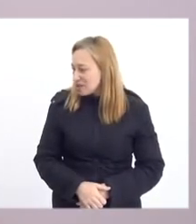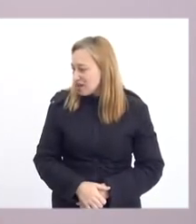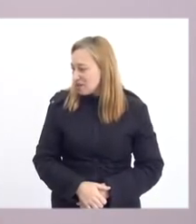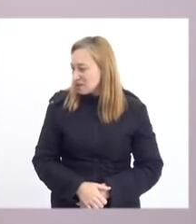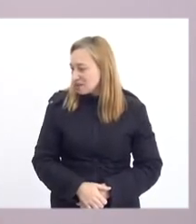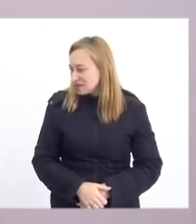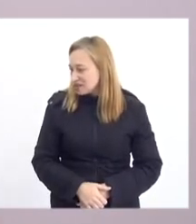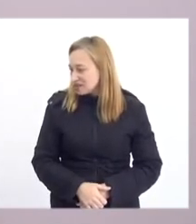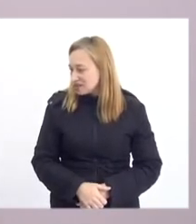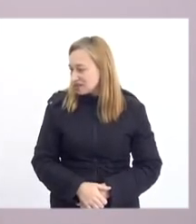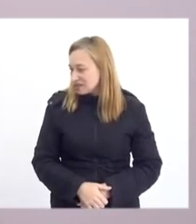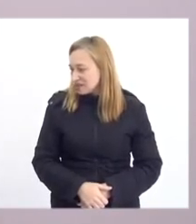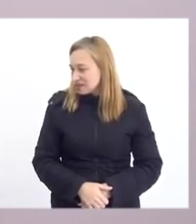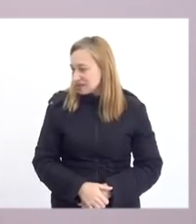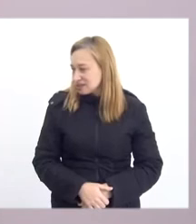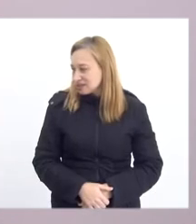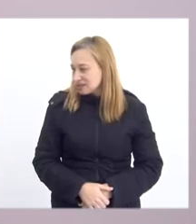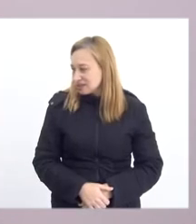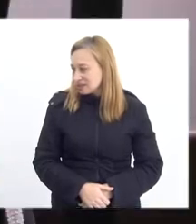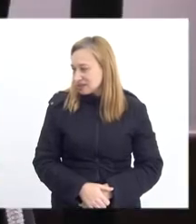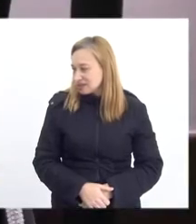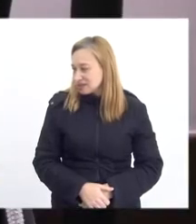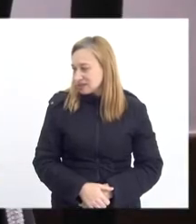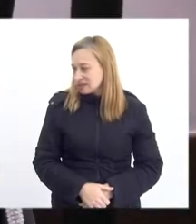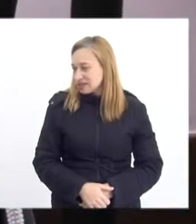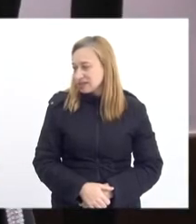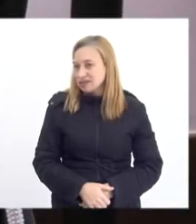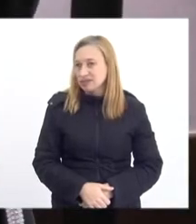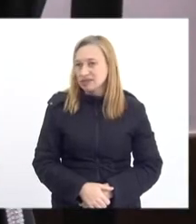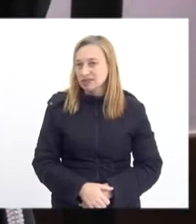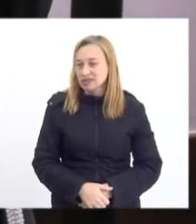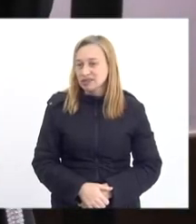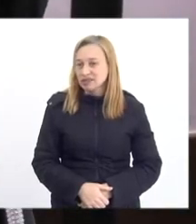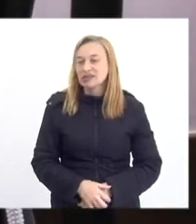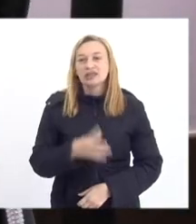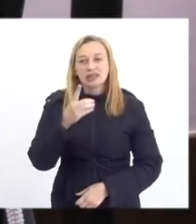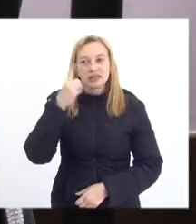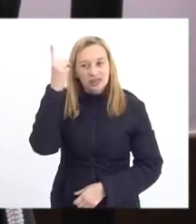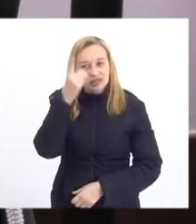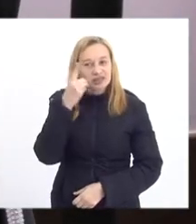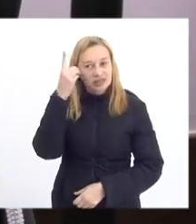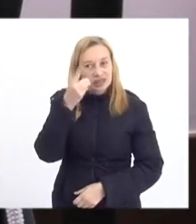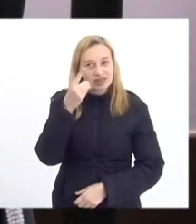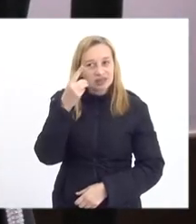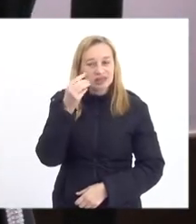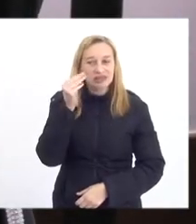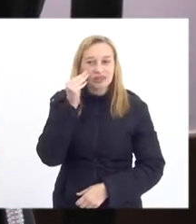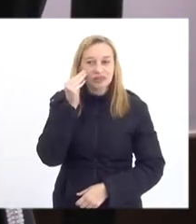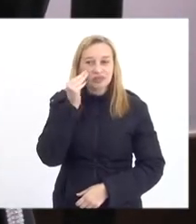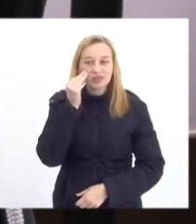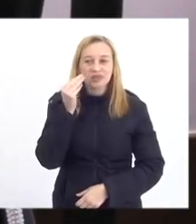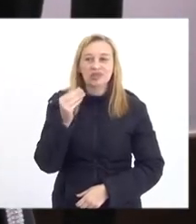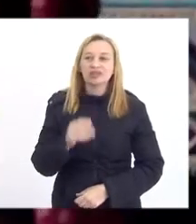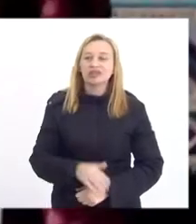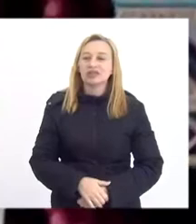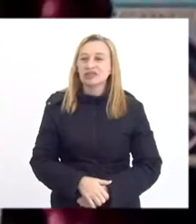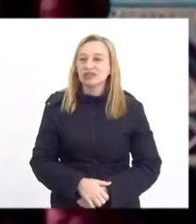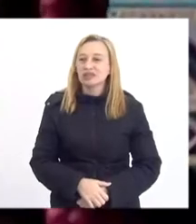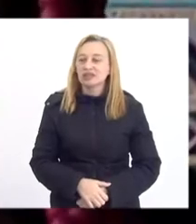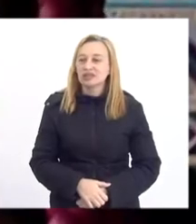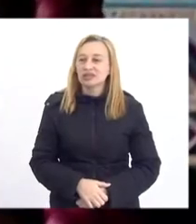Deputado Luiz Paulo, depois deputada Mônica. A deputada Mônica primeiro. Deputada Mônica, então, o decano abriu mão. Deputada Mônica Francisco.